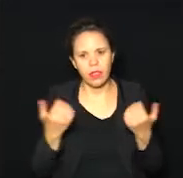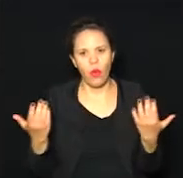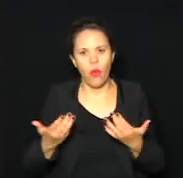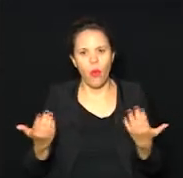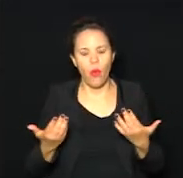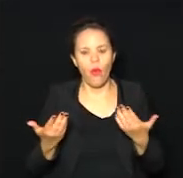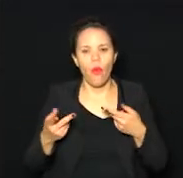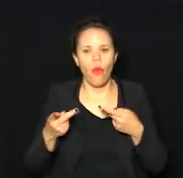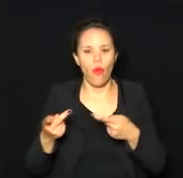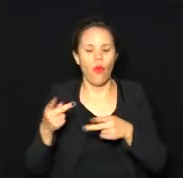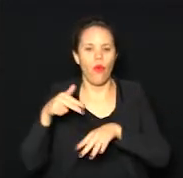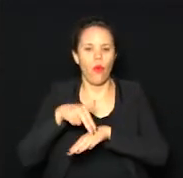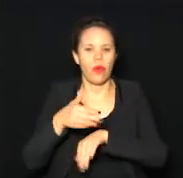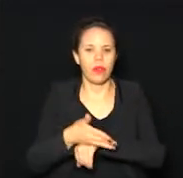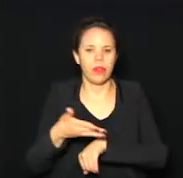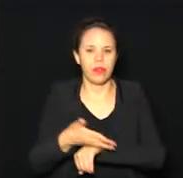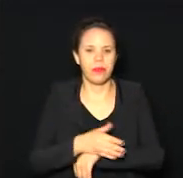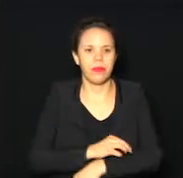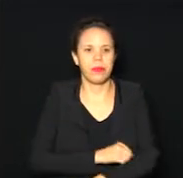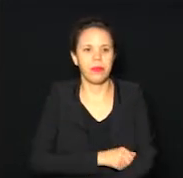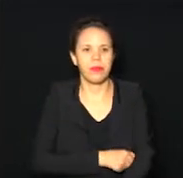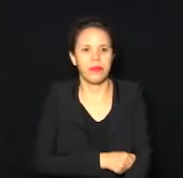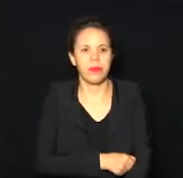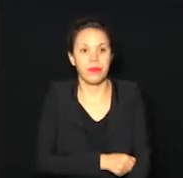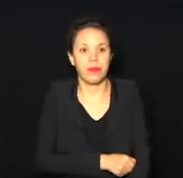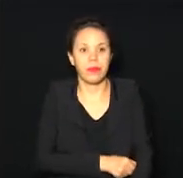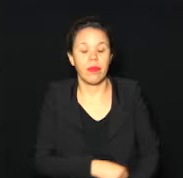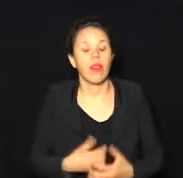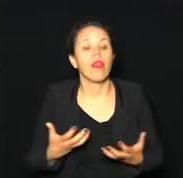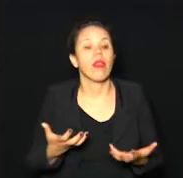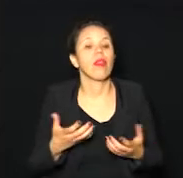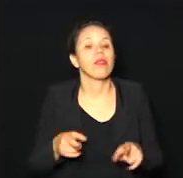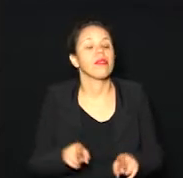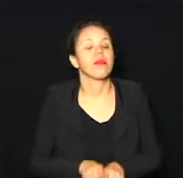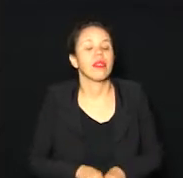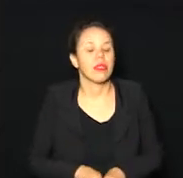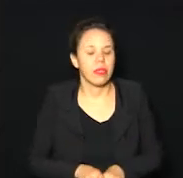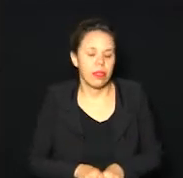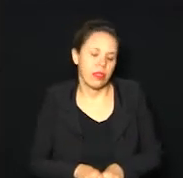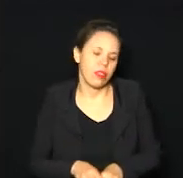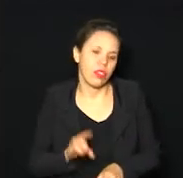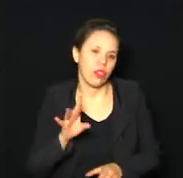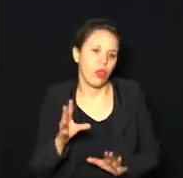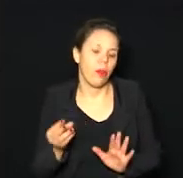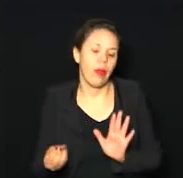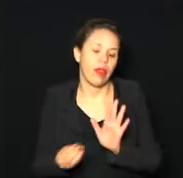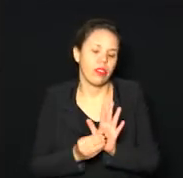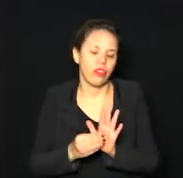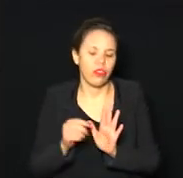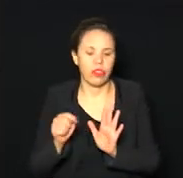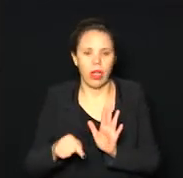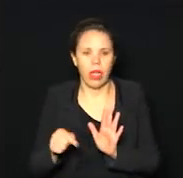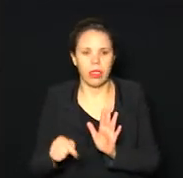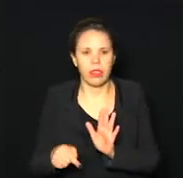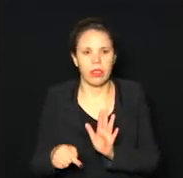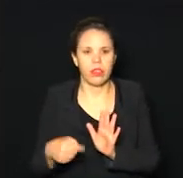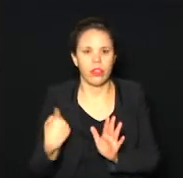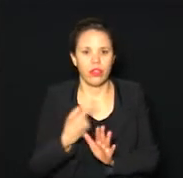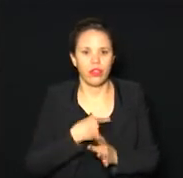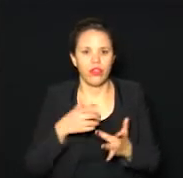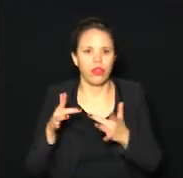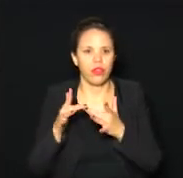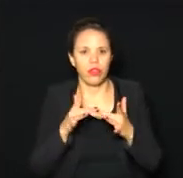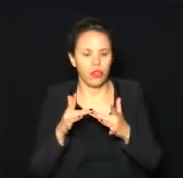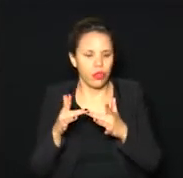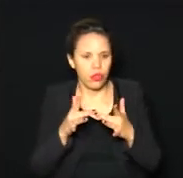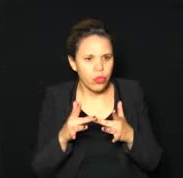o convite para participar. Eu queria também, né, só para registrar, nós entramos em